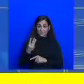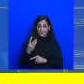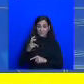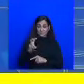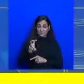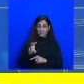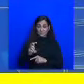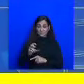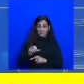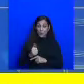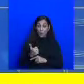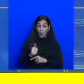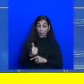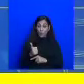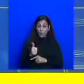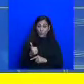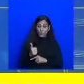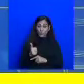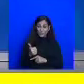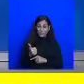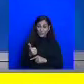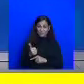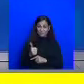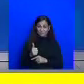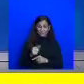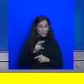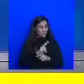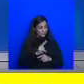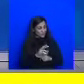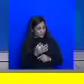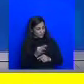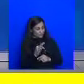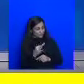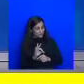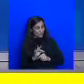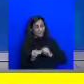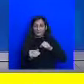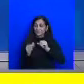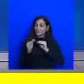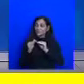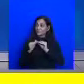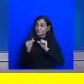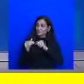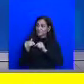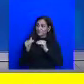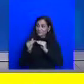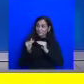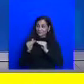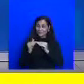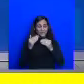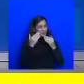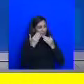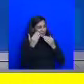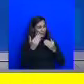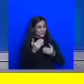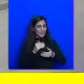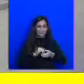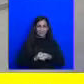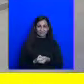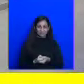47, 35 e 11. Confirmam, auditoras? Sim, confirmo. Sim, confirmo.